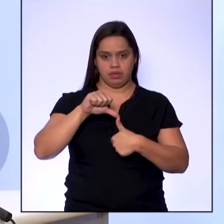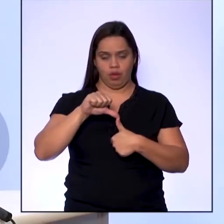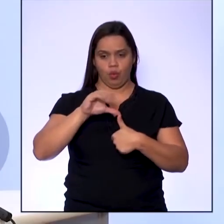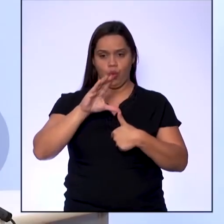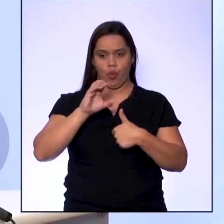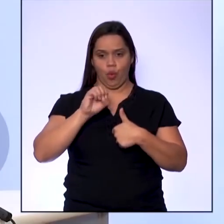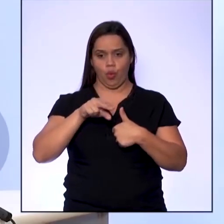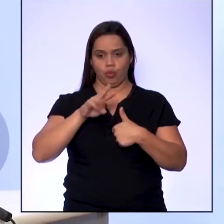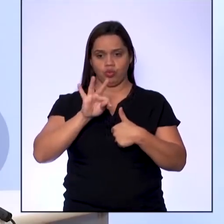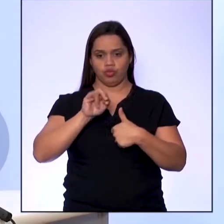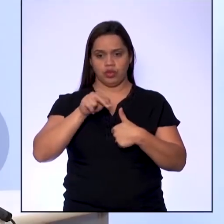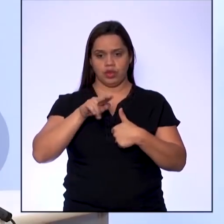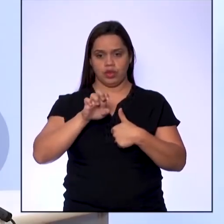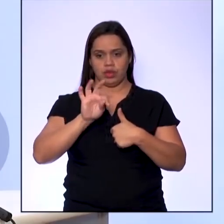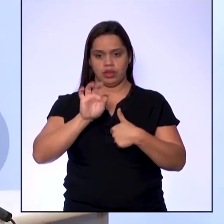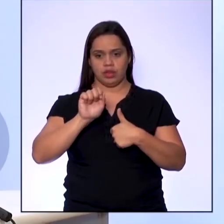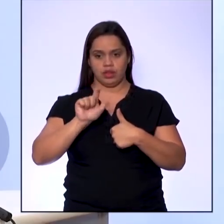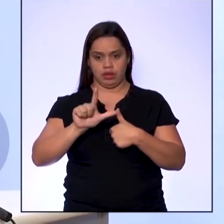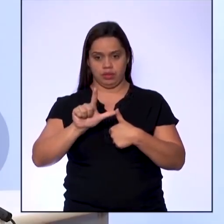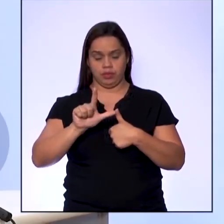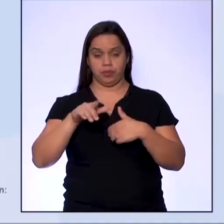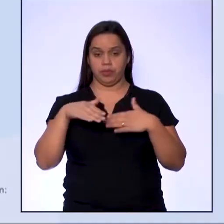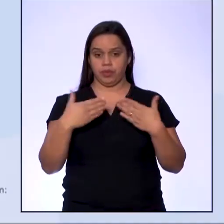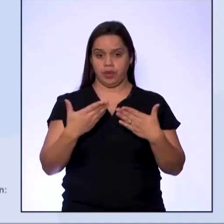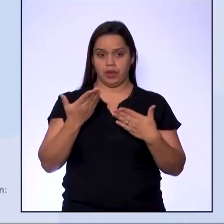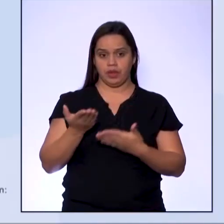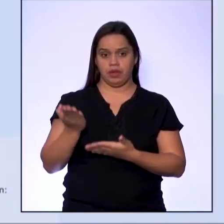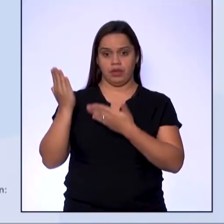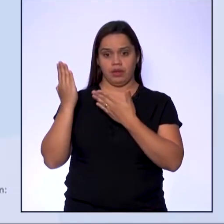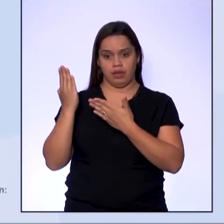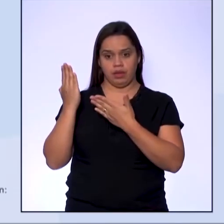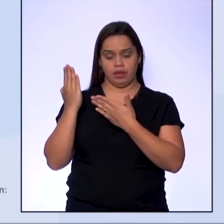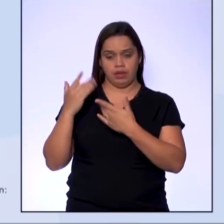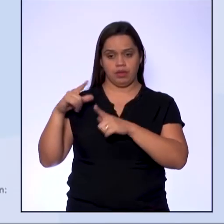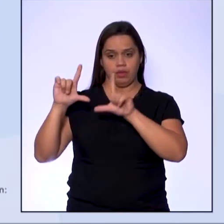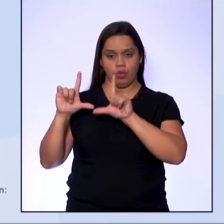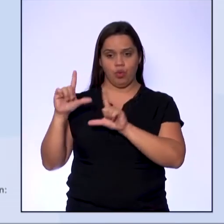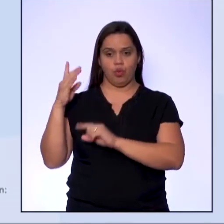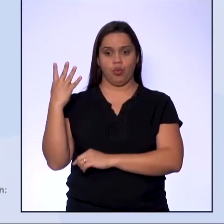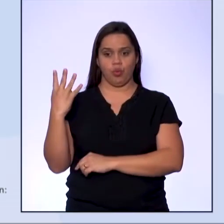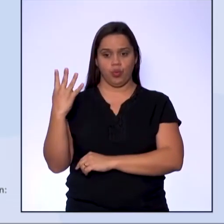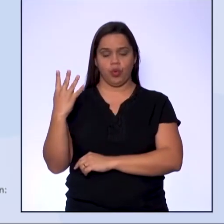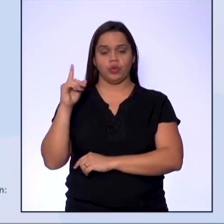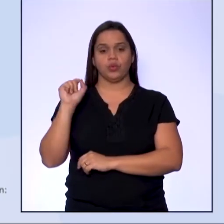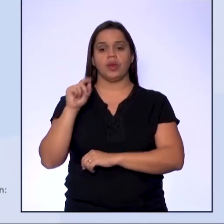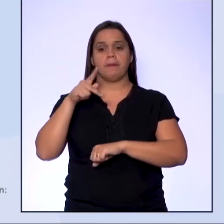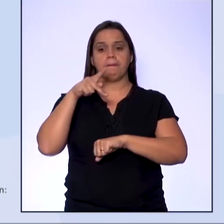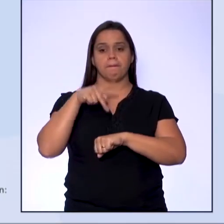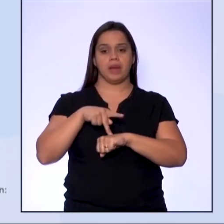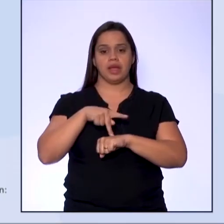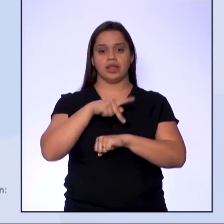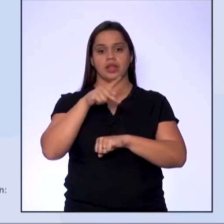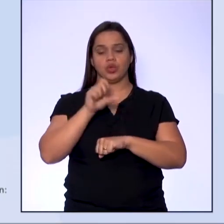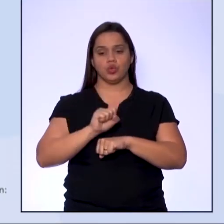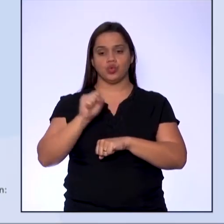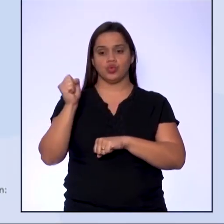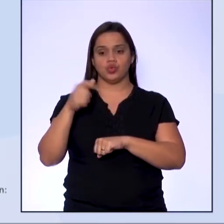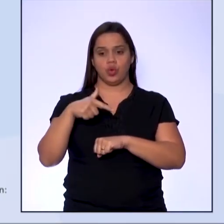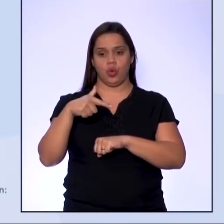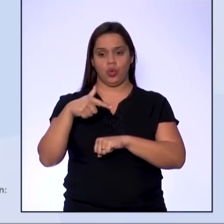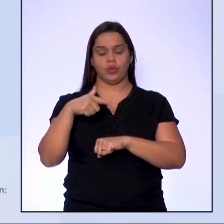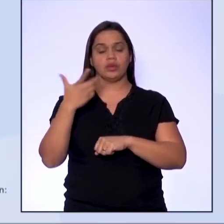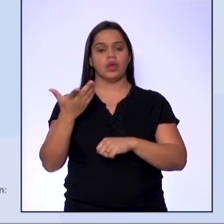pertencem à civilização maia, tá, localizada no país Belize, que fica na América Central,